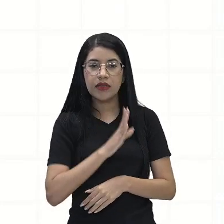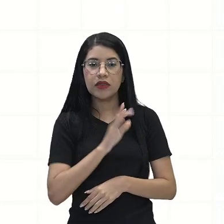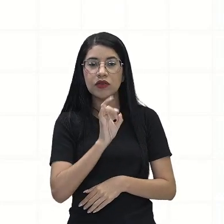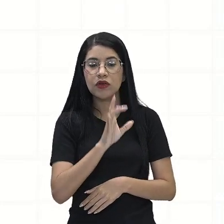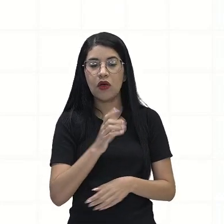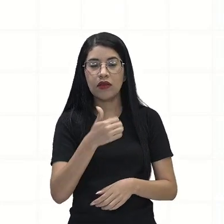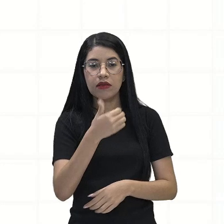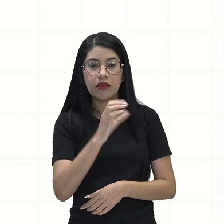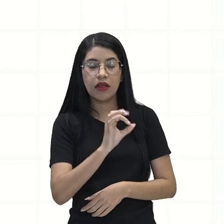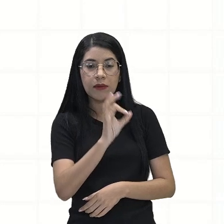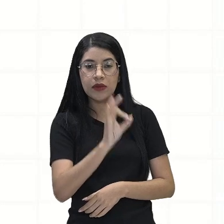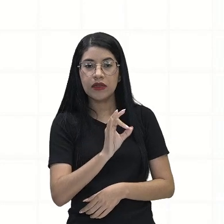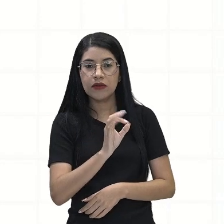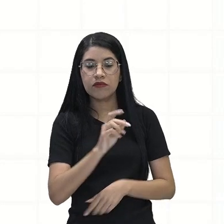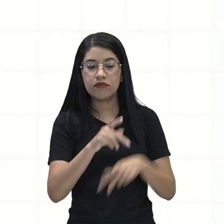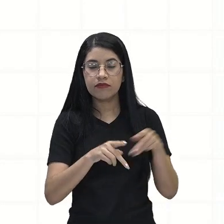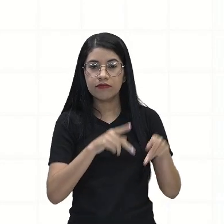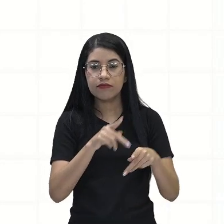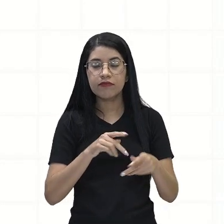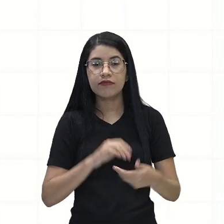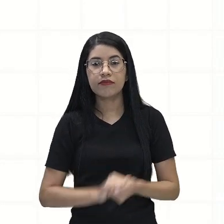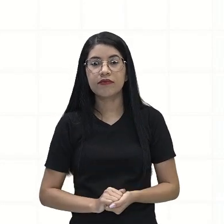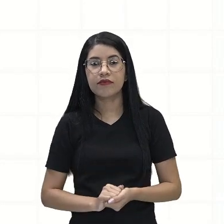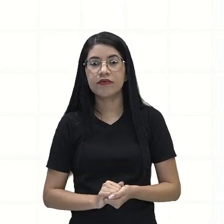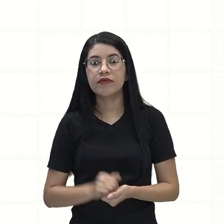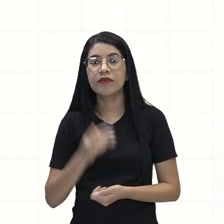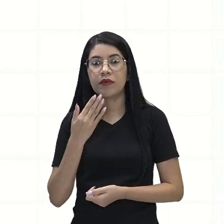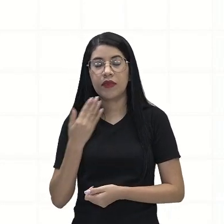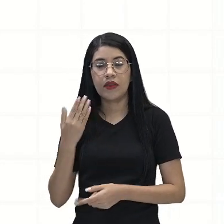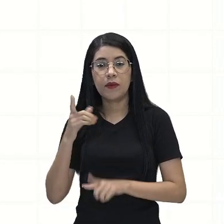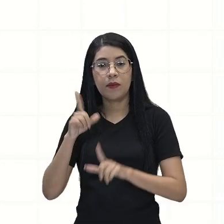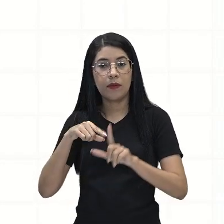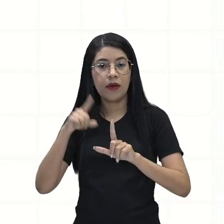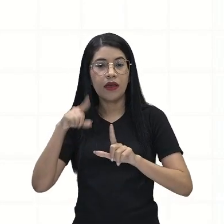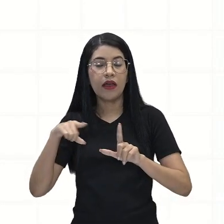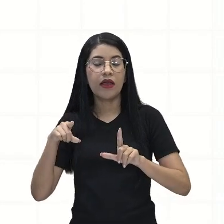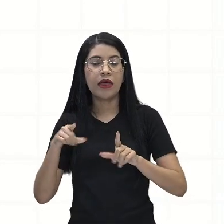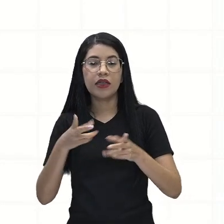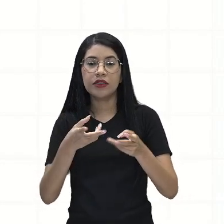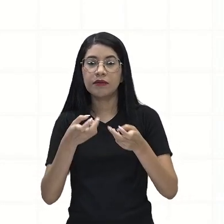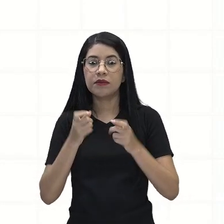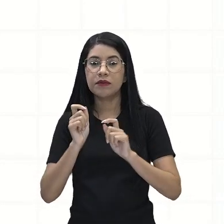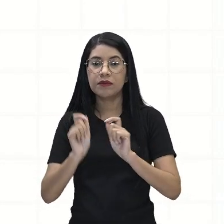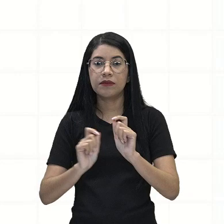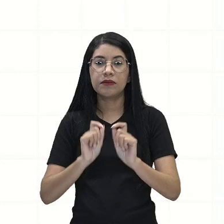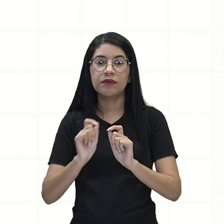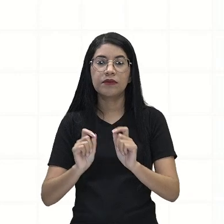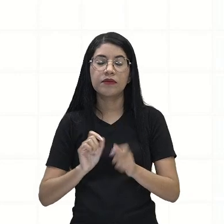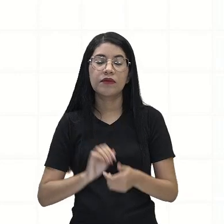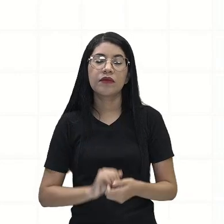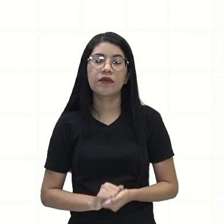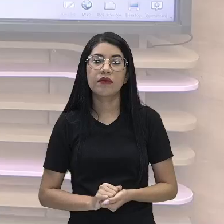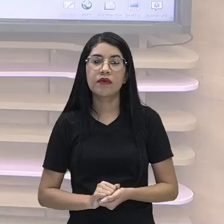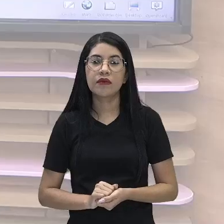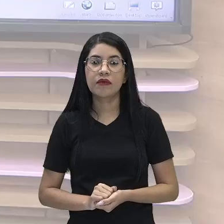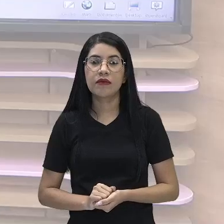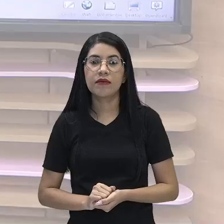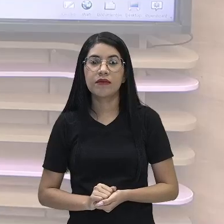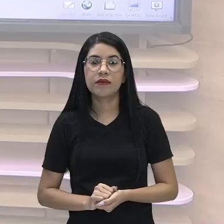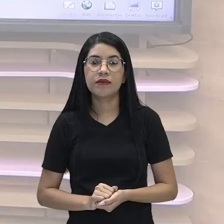aí, mais uma vez, a gente tem um gráfico para vocês observarem, a gente consegue perceber toda